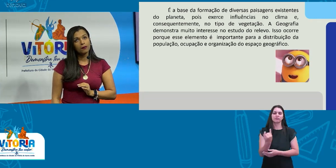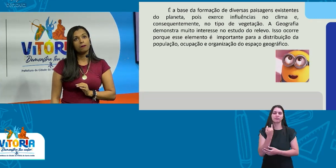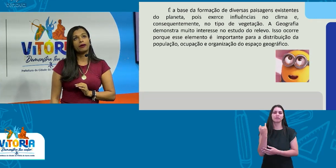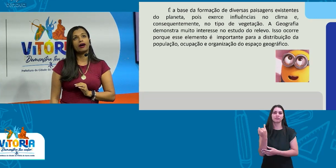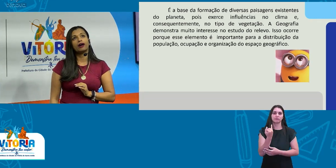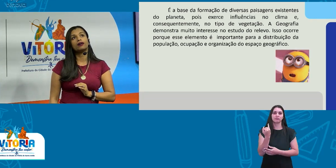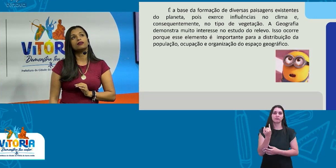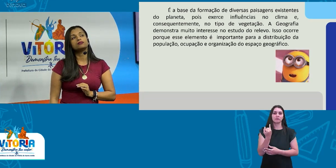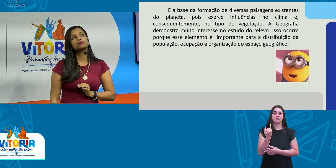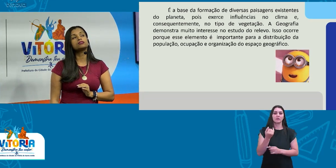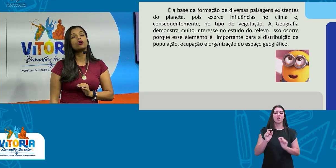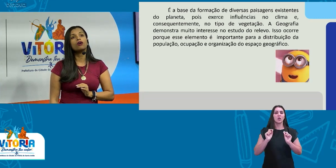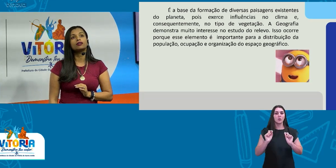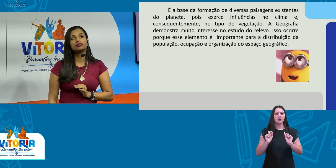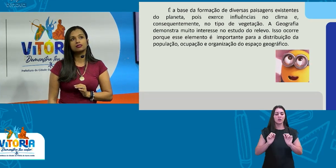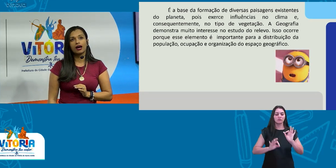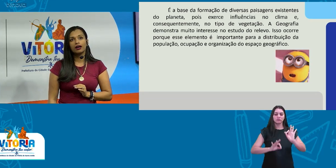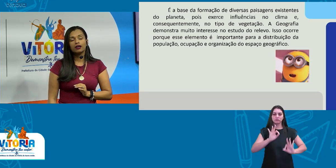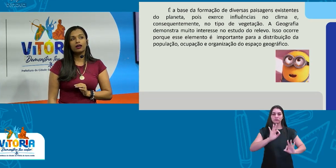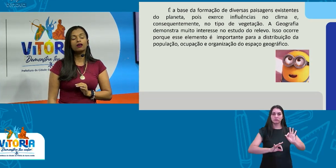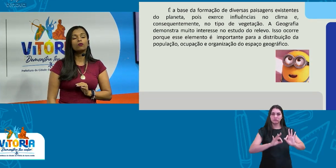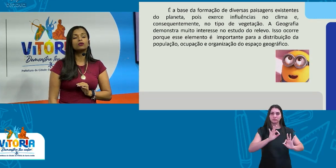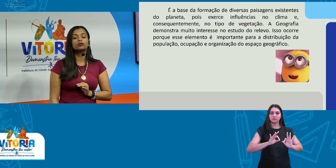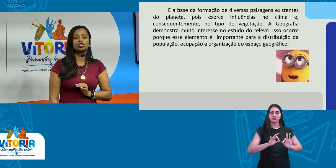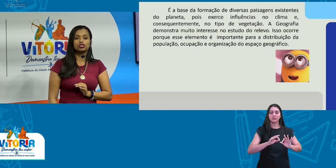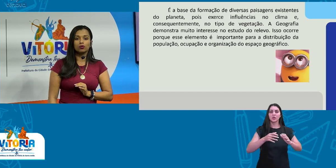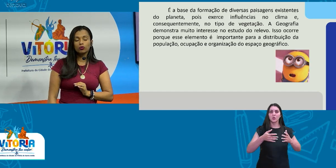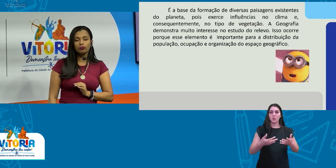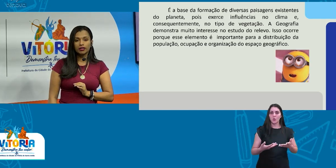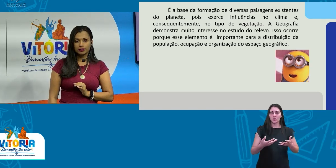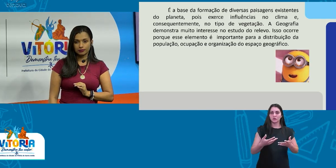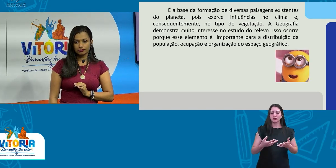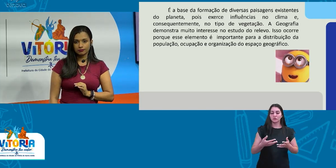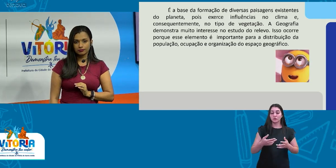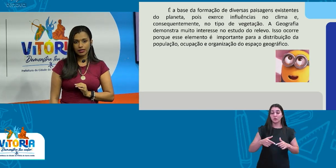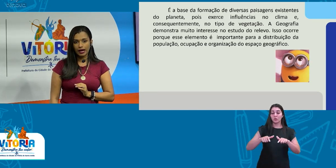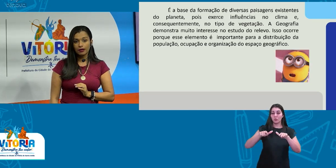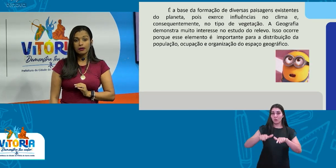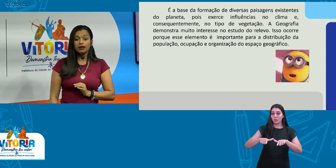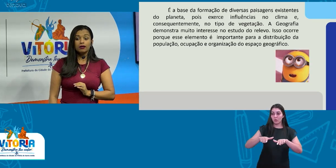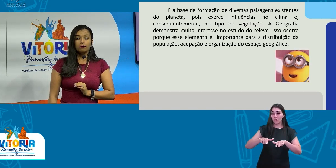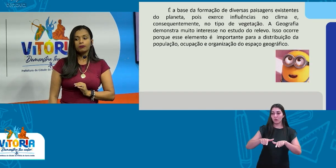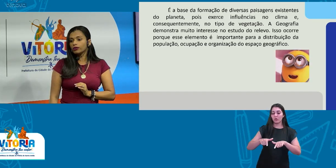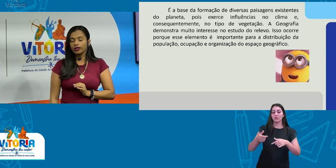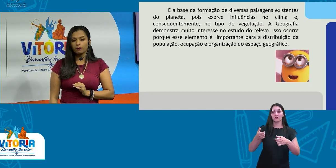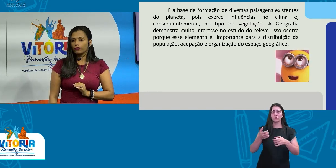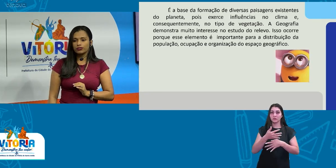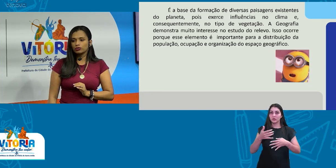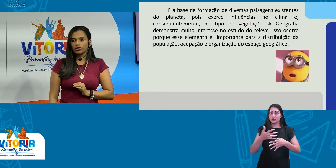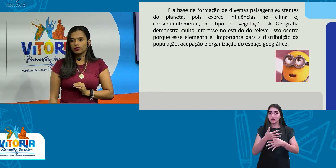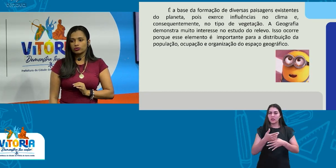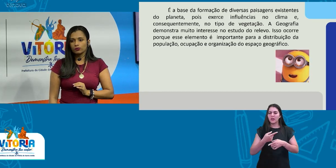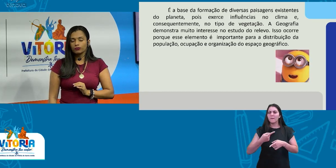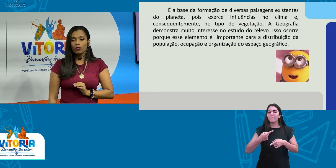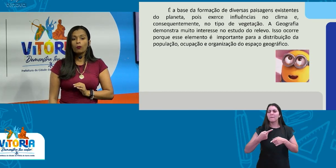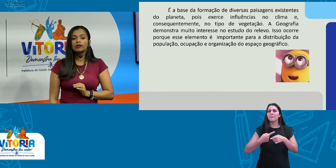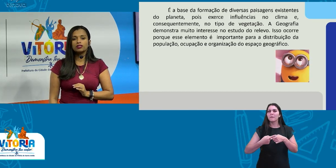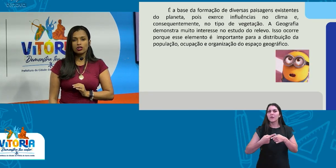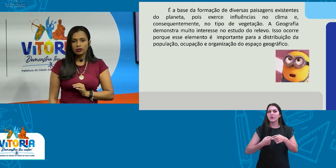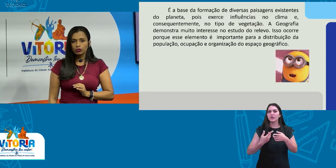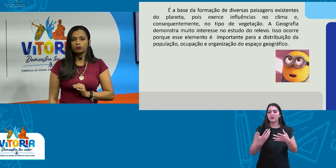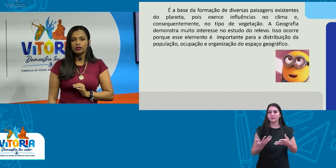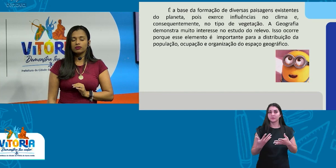importante para se organizar enquanto região urbana, tá? Por que, professora, isso?